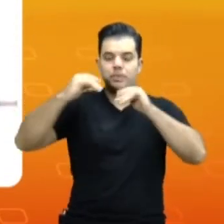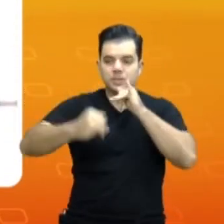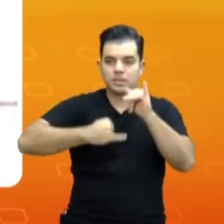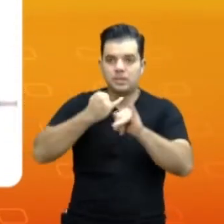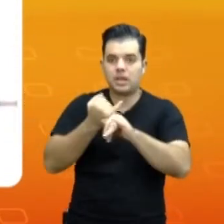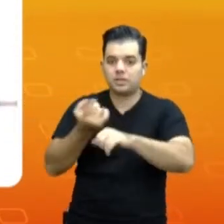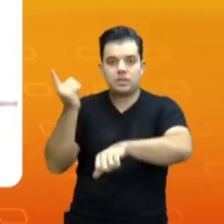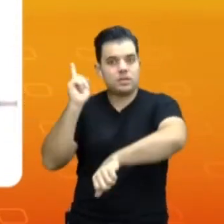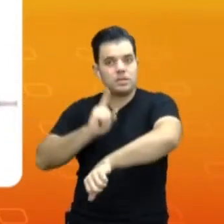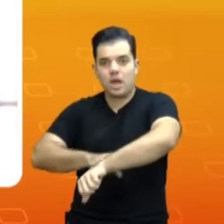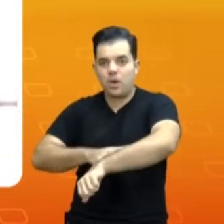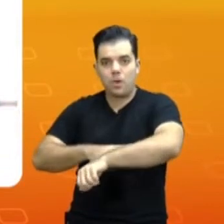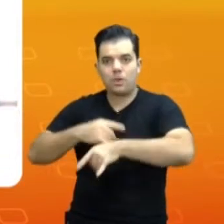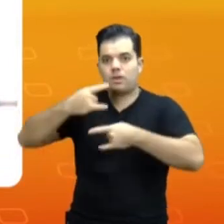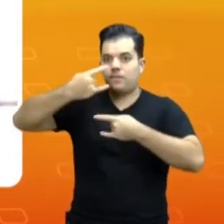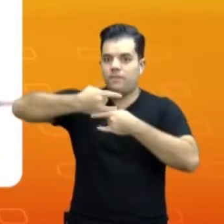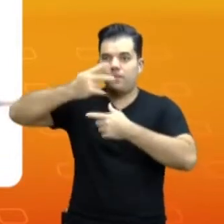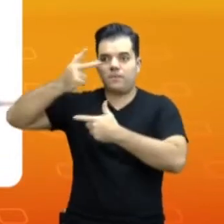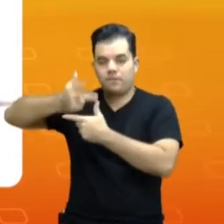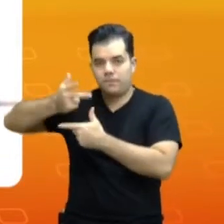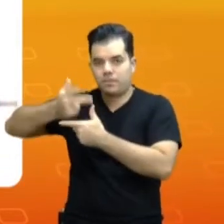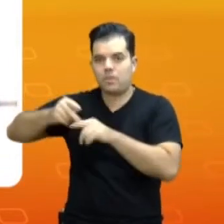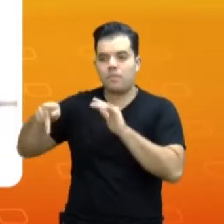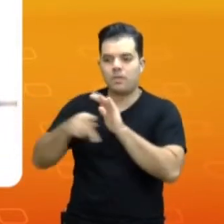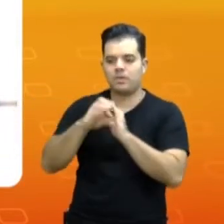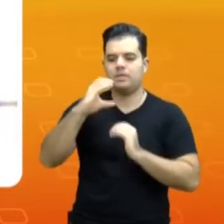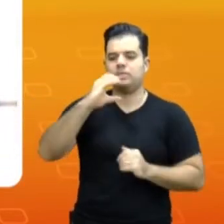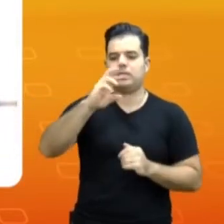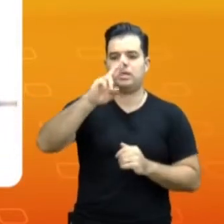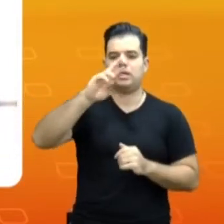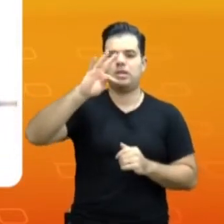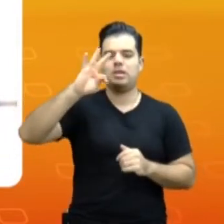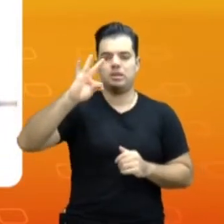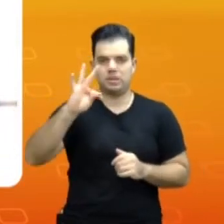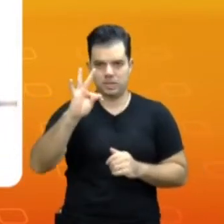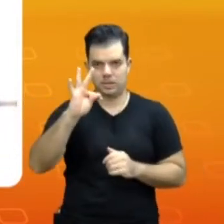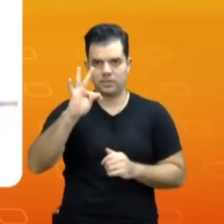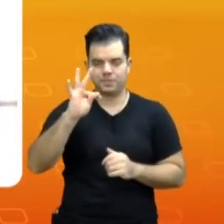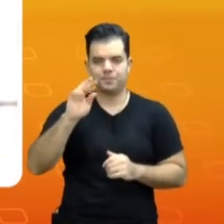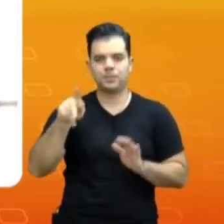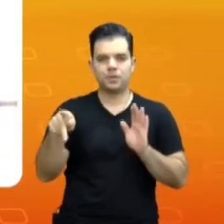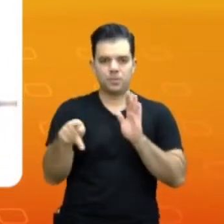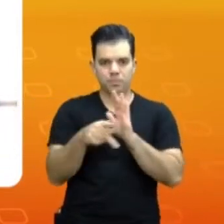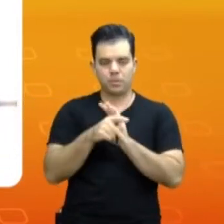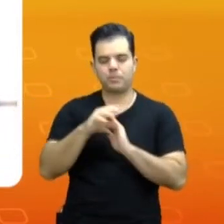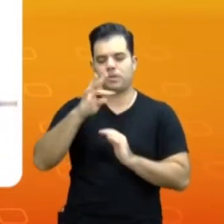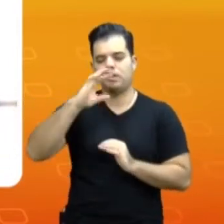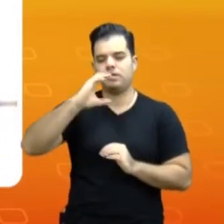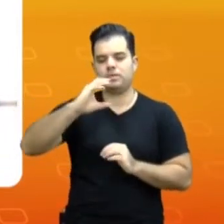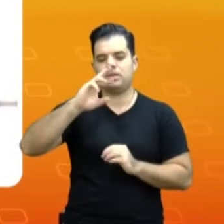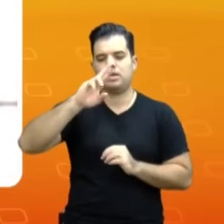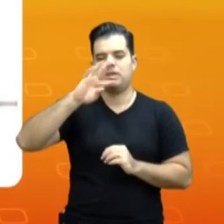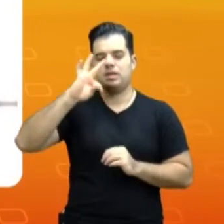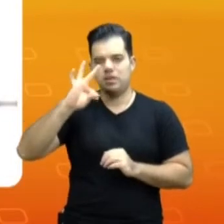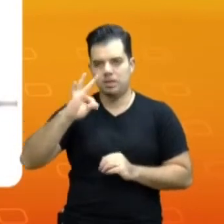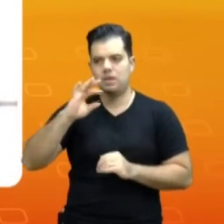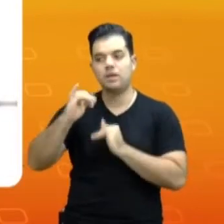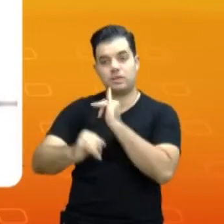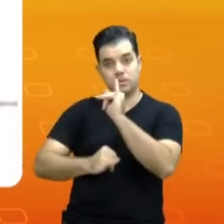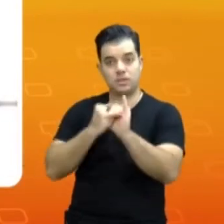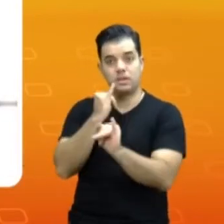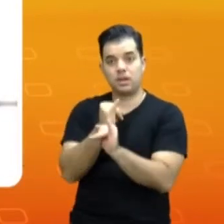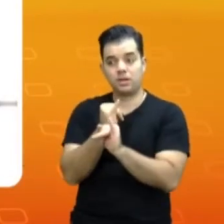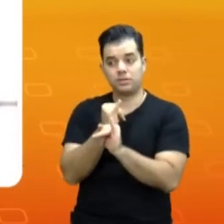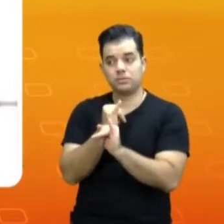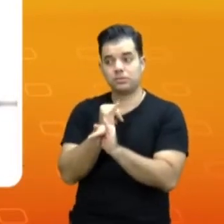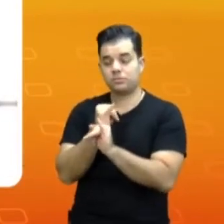sinal ao vivo retirado por SRT, né, por protocolo SRT usando uma internet. Então, foi um sinal